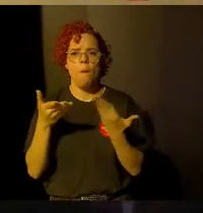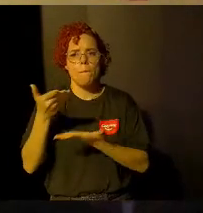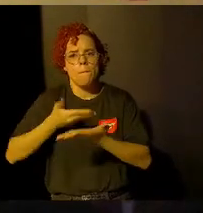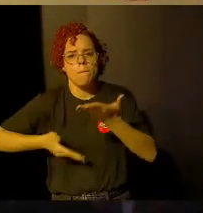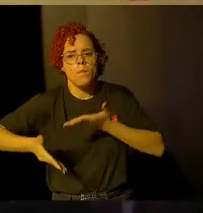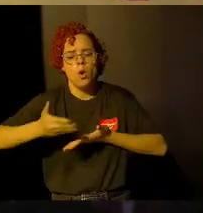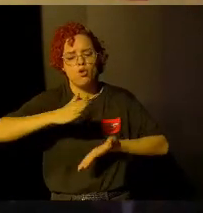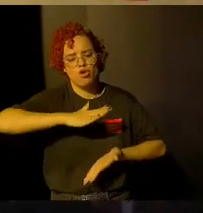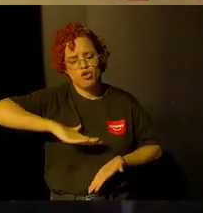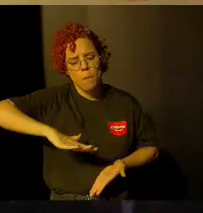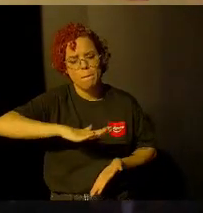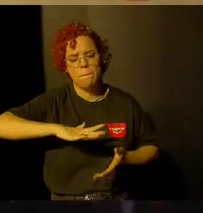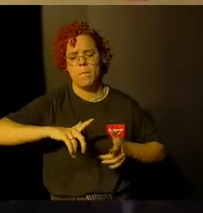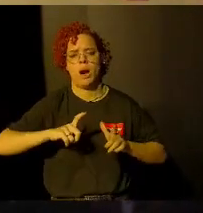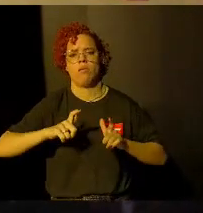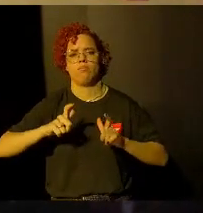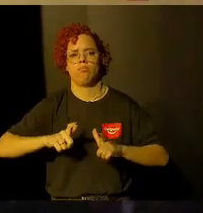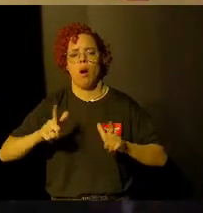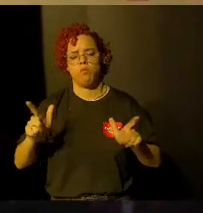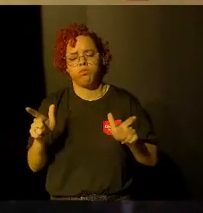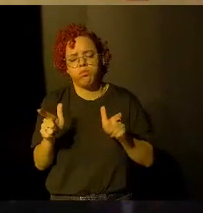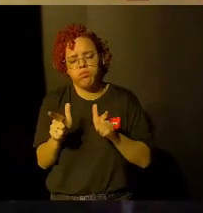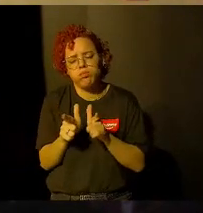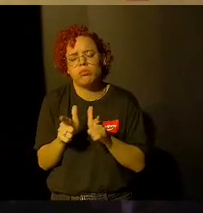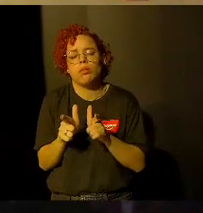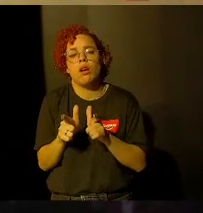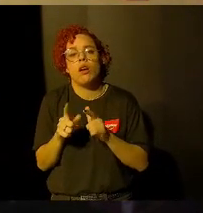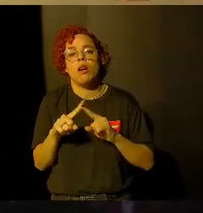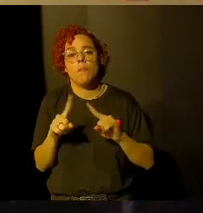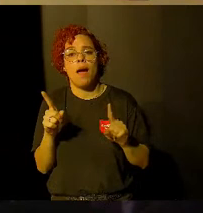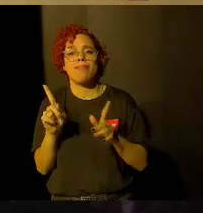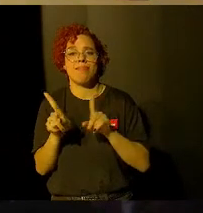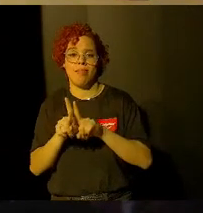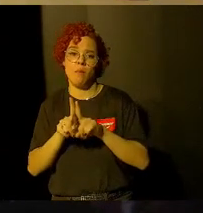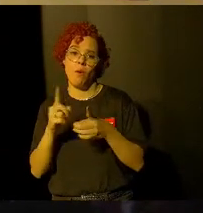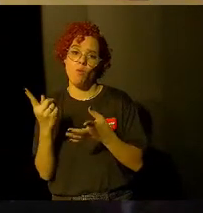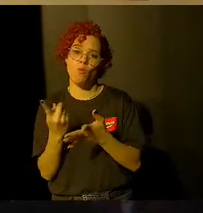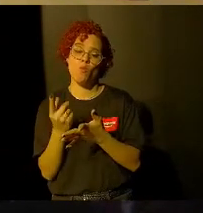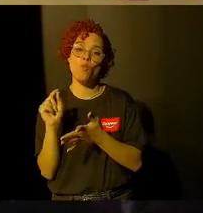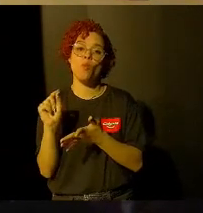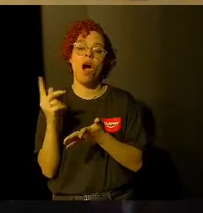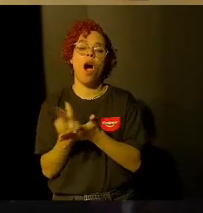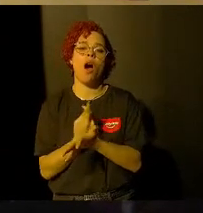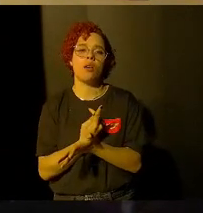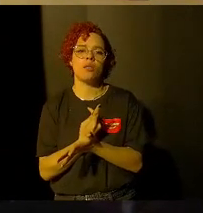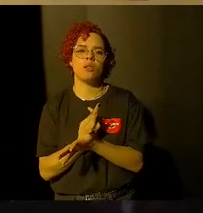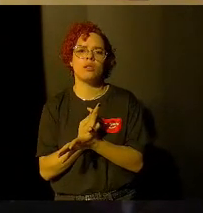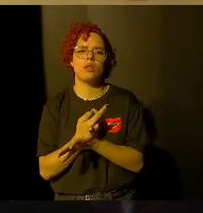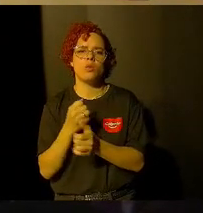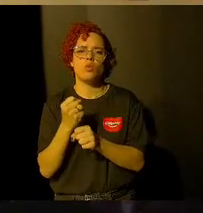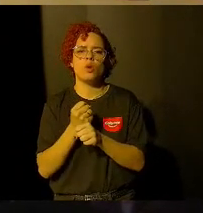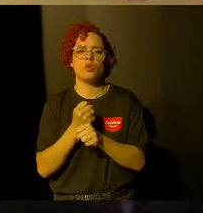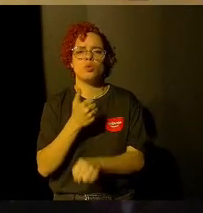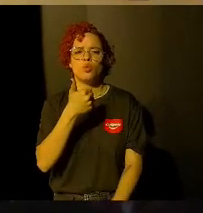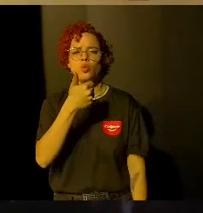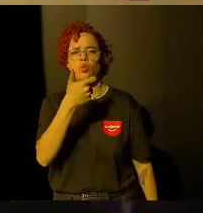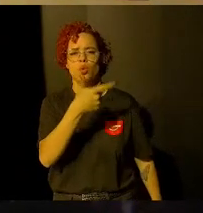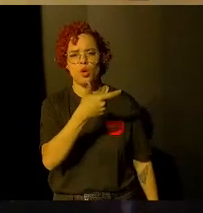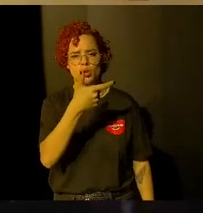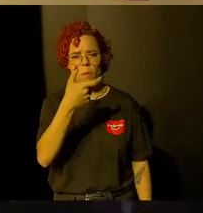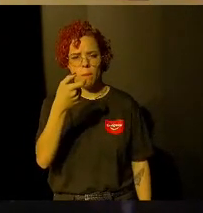principalmente do ativismo negro e o que acontece a partir de 2007 por exemplo com Portal